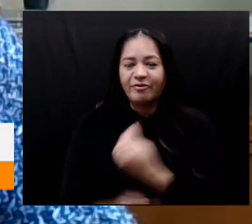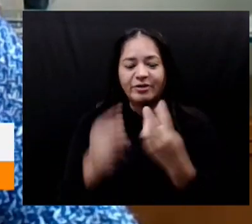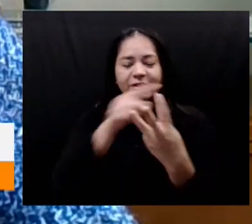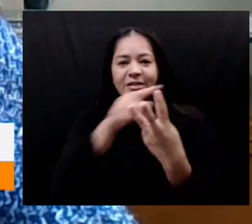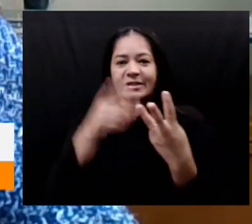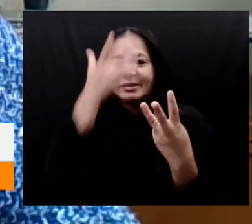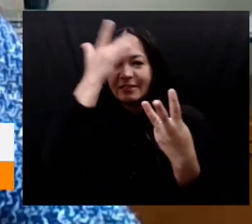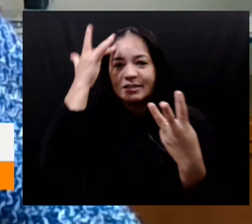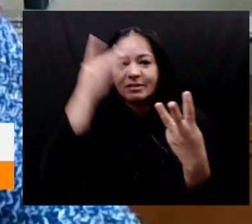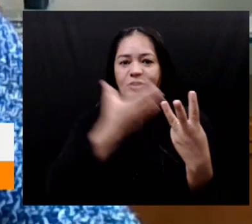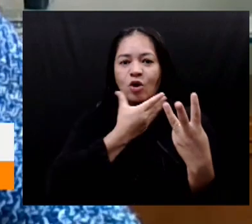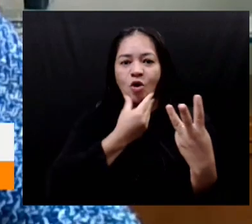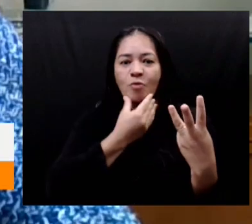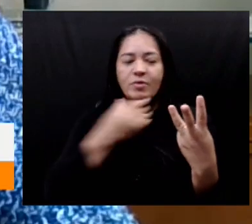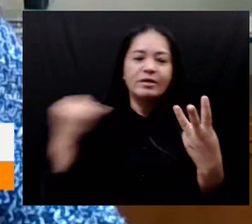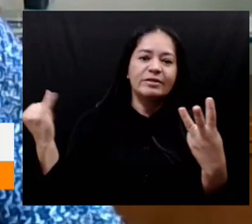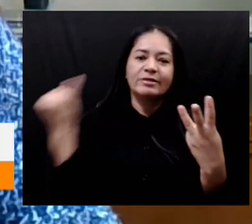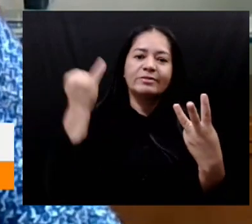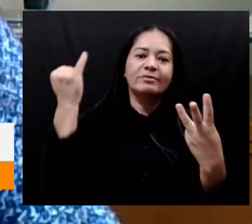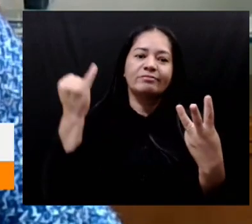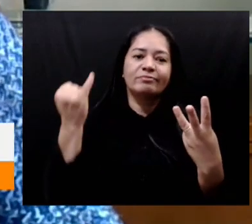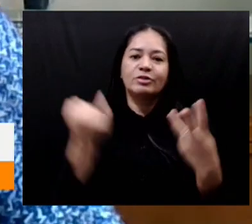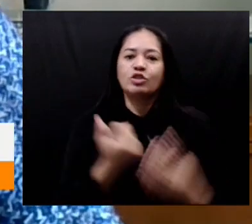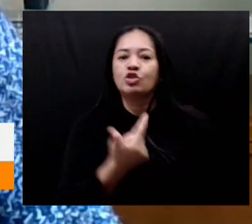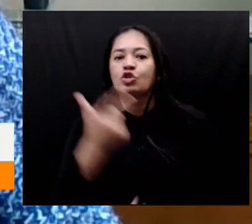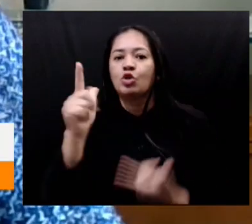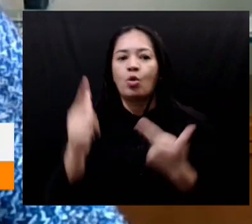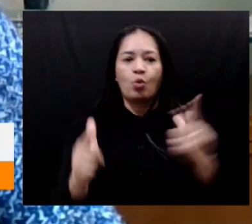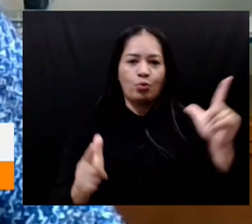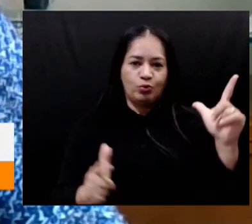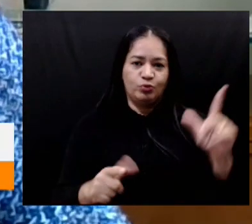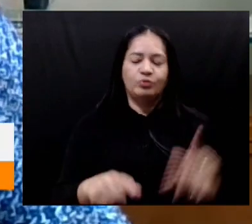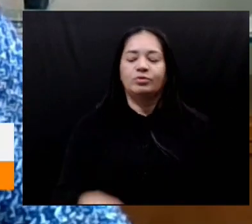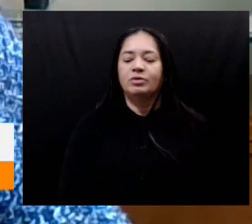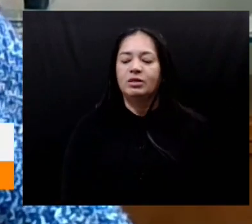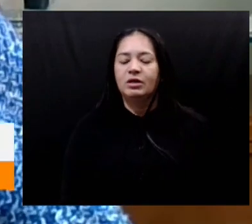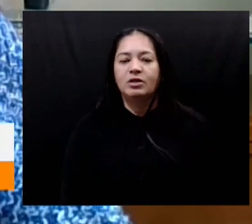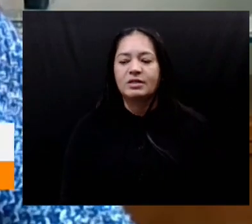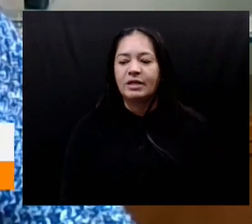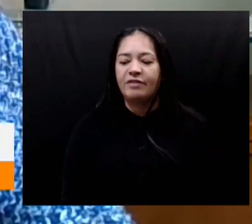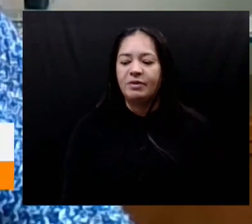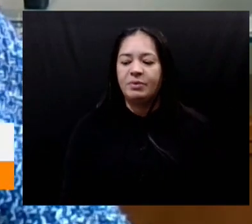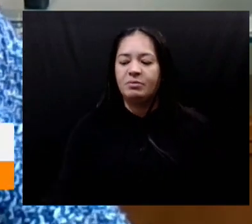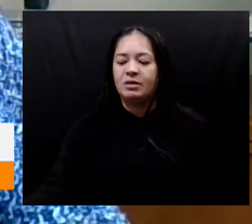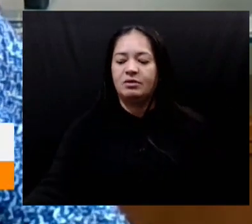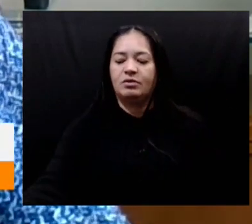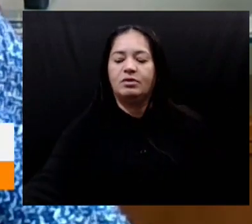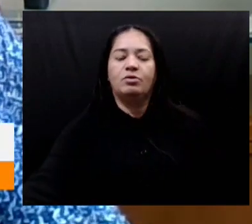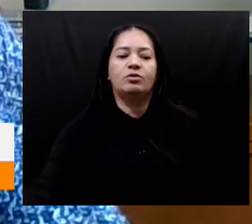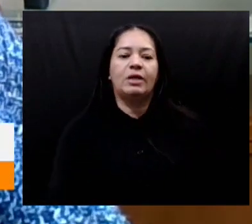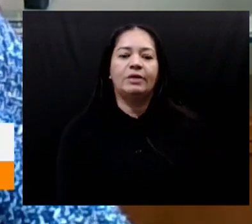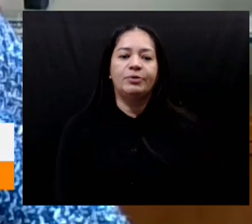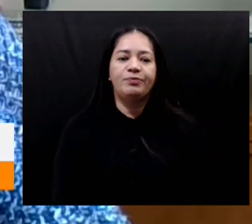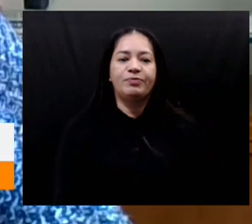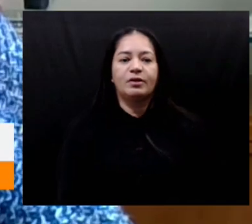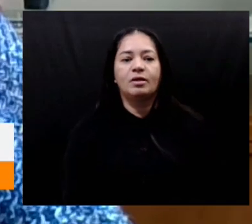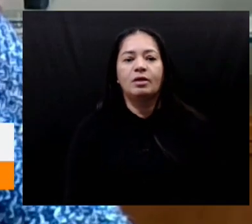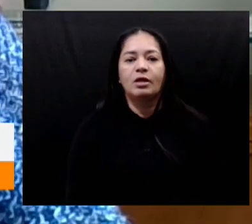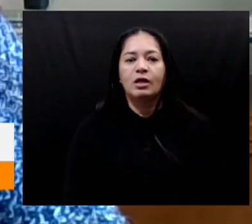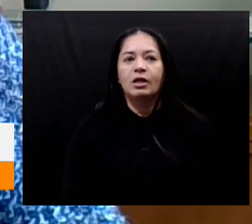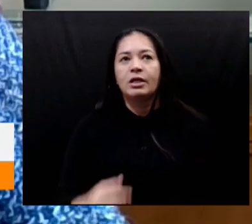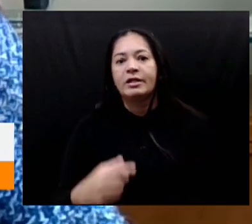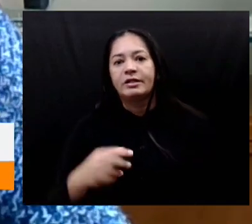e de tantos outros na vida. Muito bem, só que às vezes acontecem alguns traumas na nossa vida.